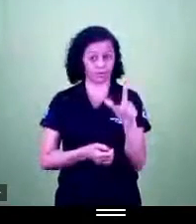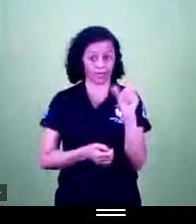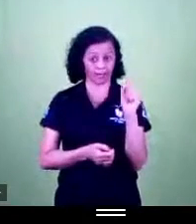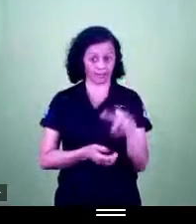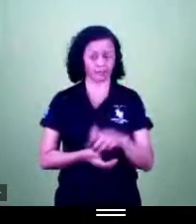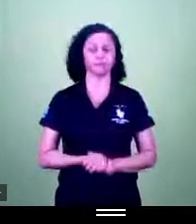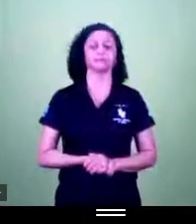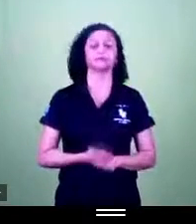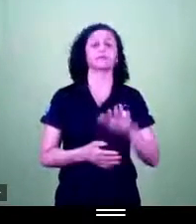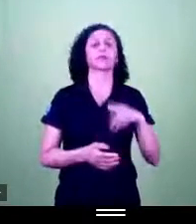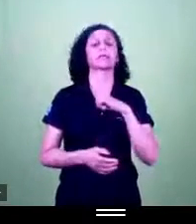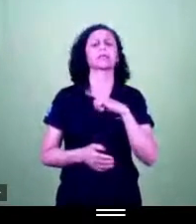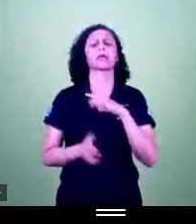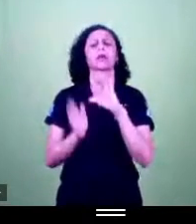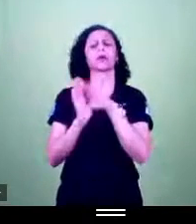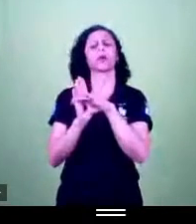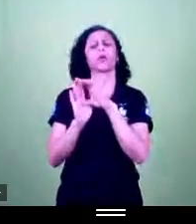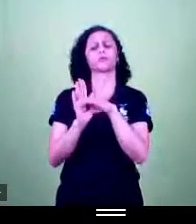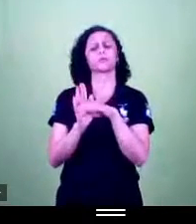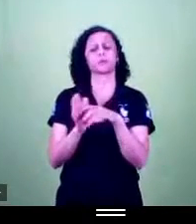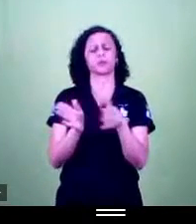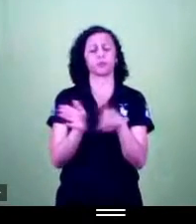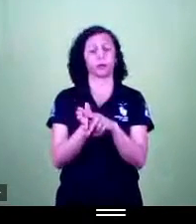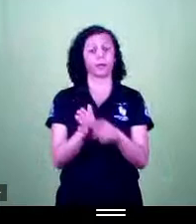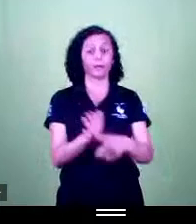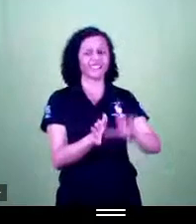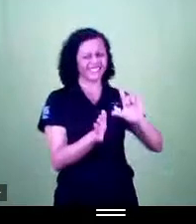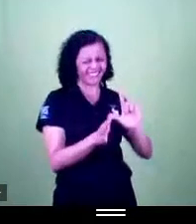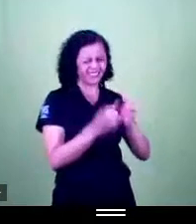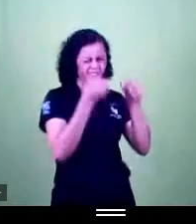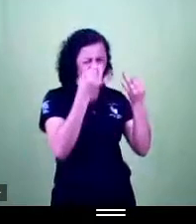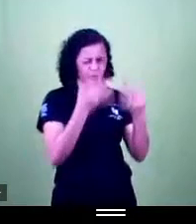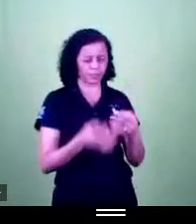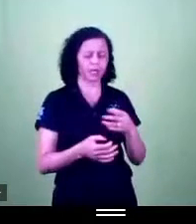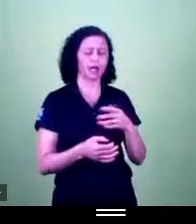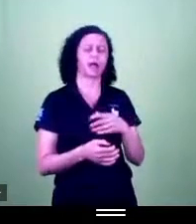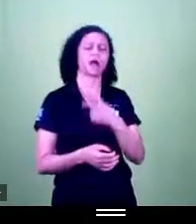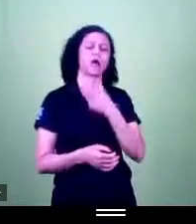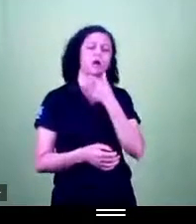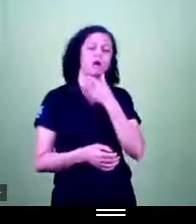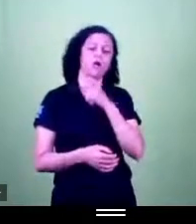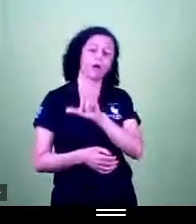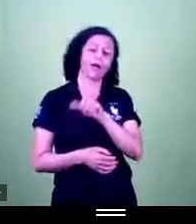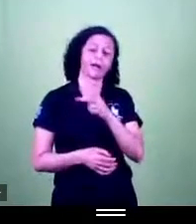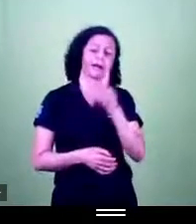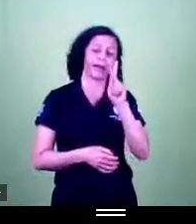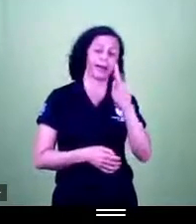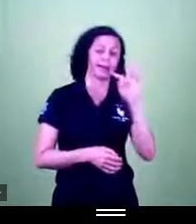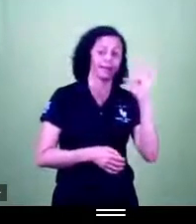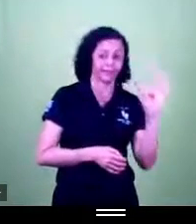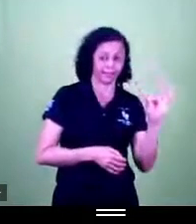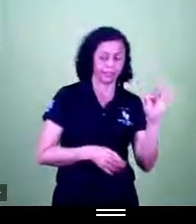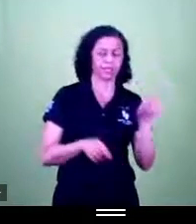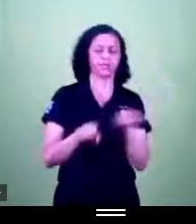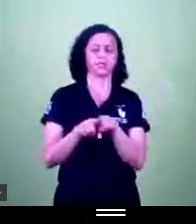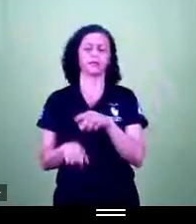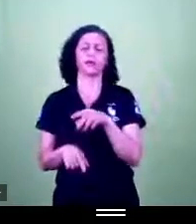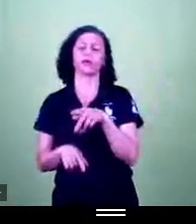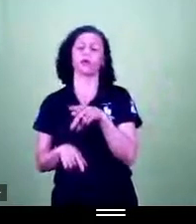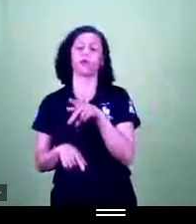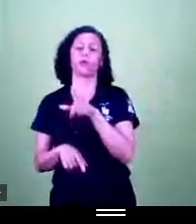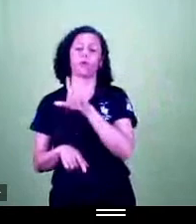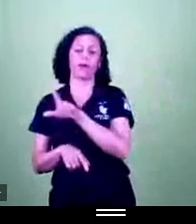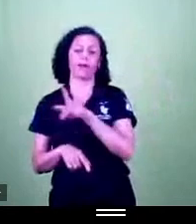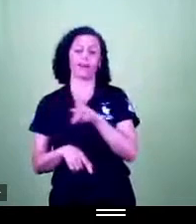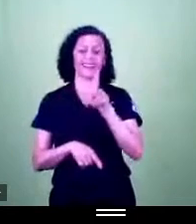conceito, antes de falar de Kirchhoff, né, a lei, o LKT e o LKC, é importante a gente fazer mais